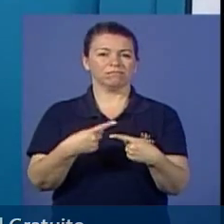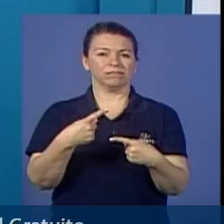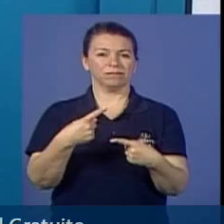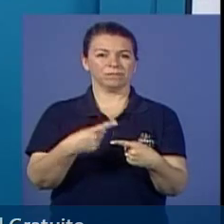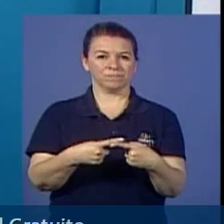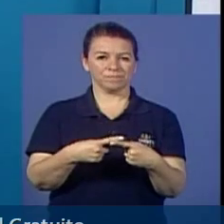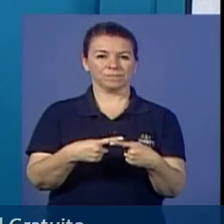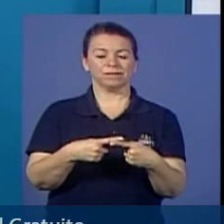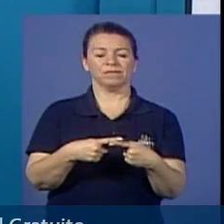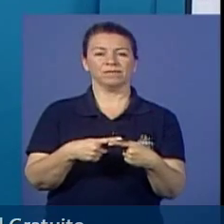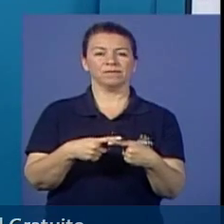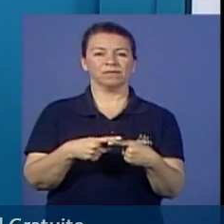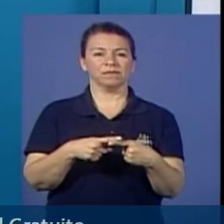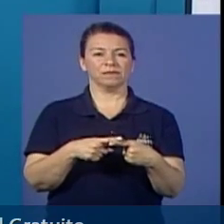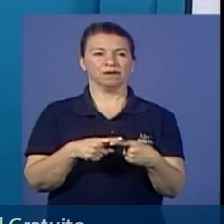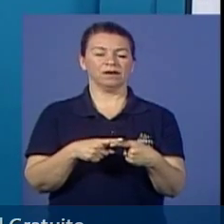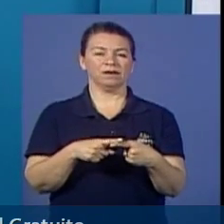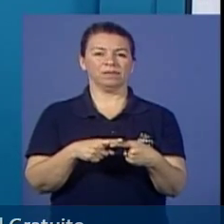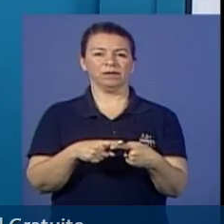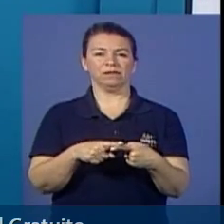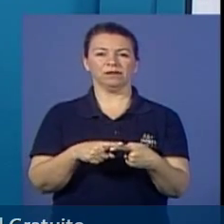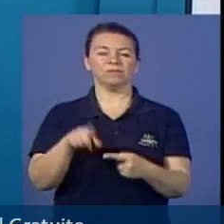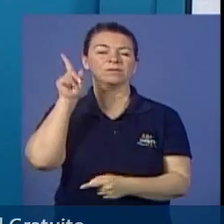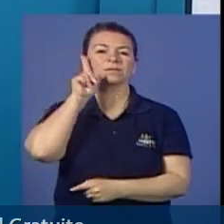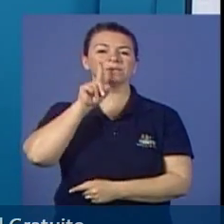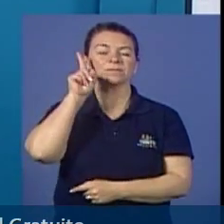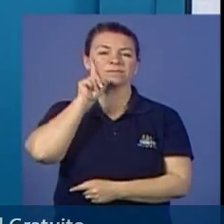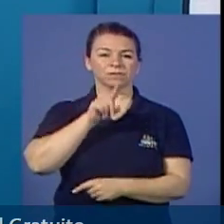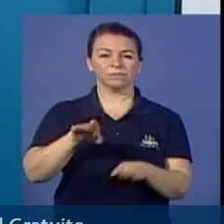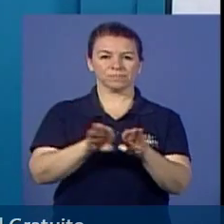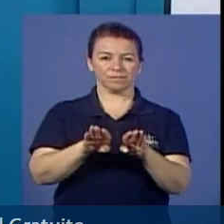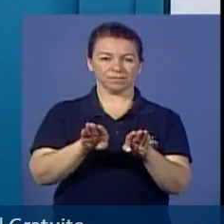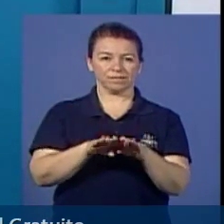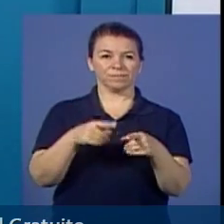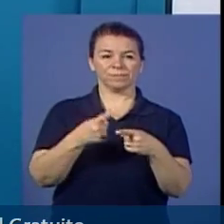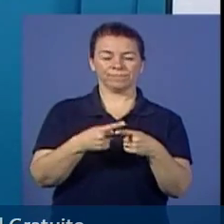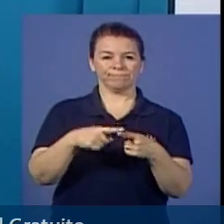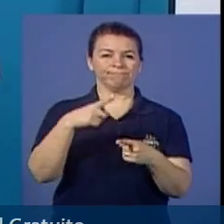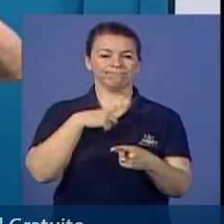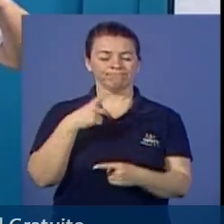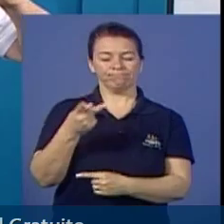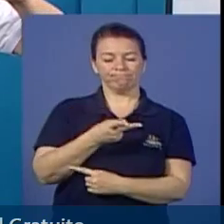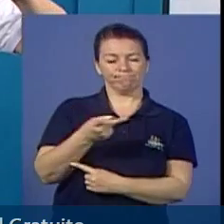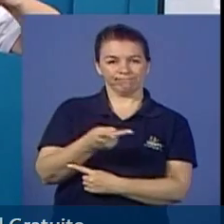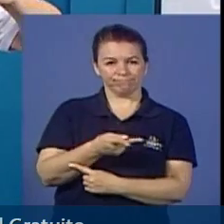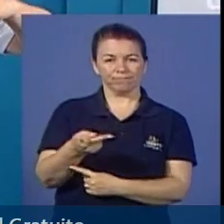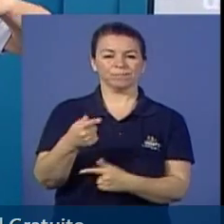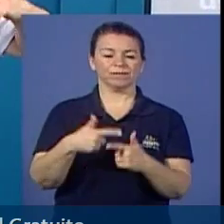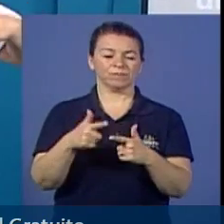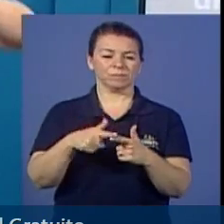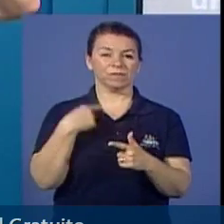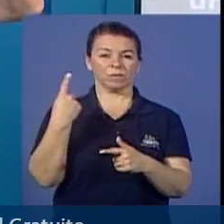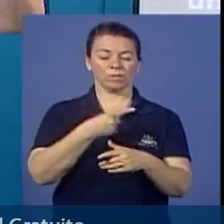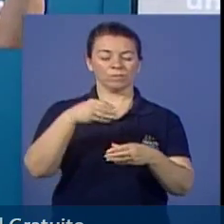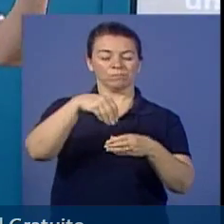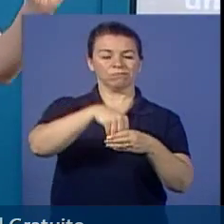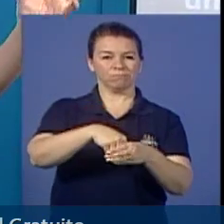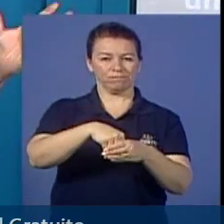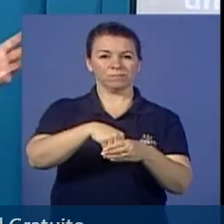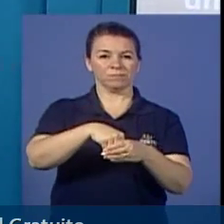aliança do Brasil com os Estados Unidos. Então, dentro desses dois aspectos, estaríamos dentro da chamada